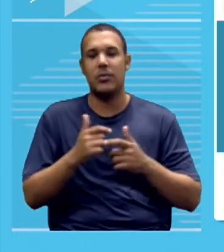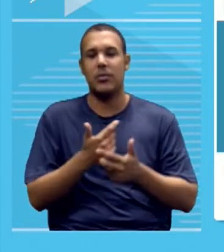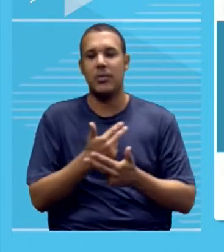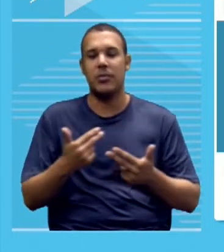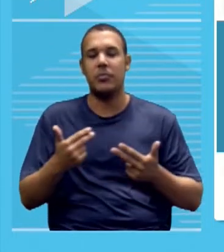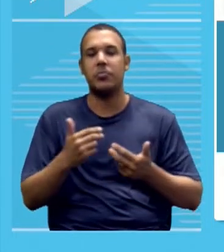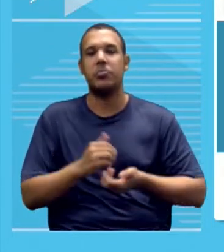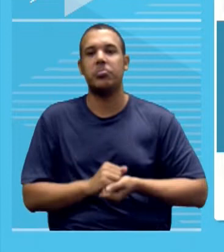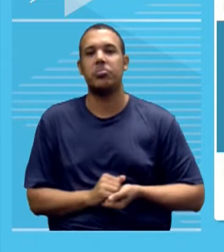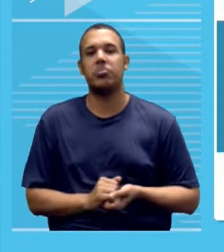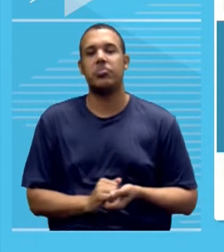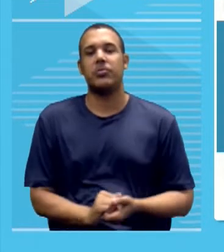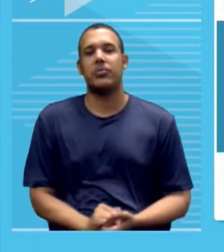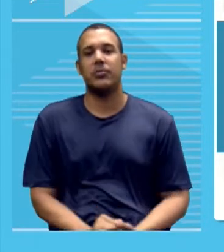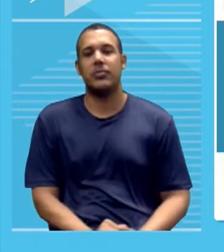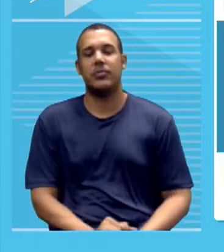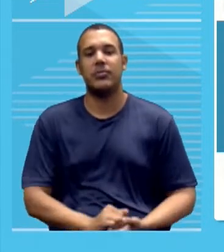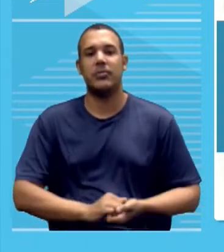né? Não apenas com